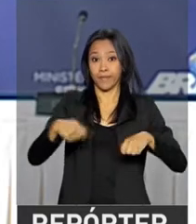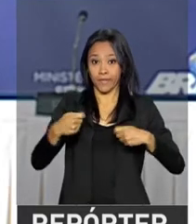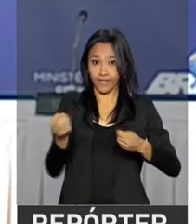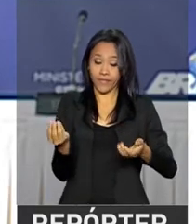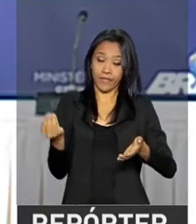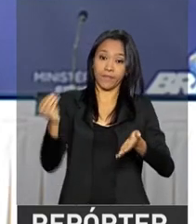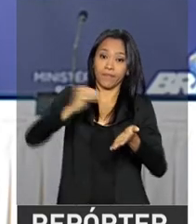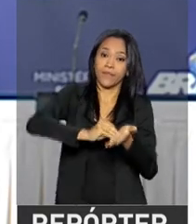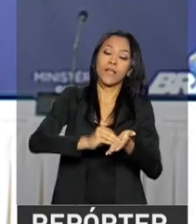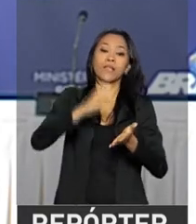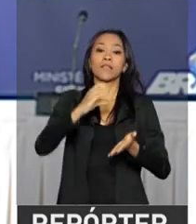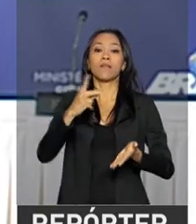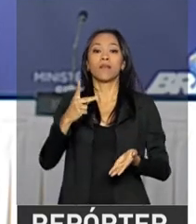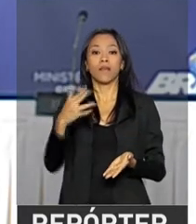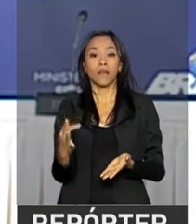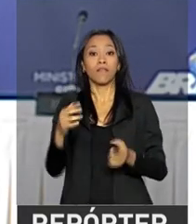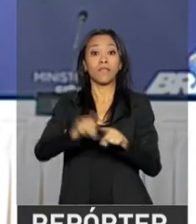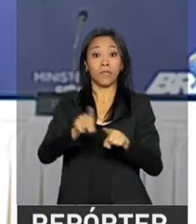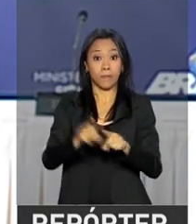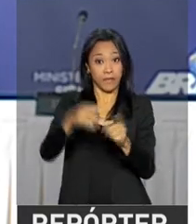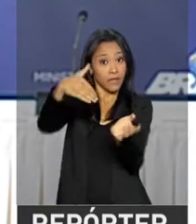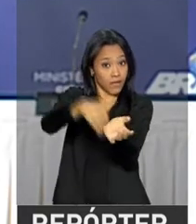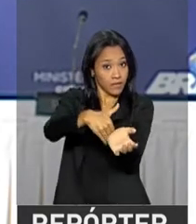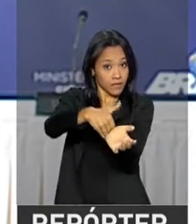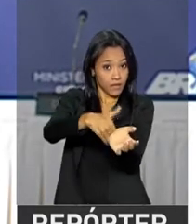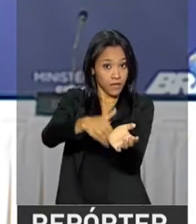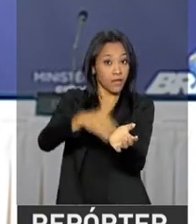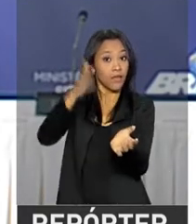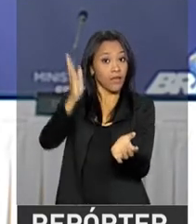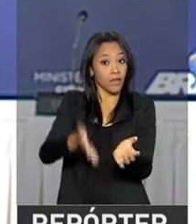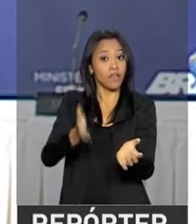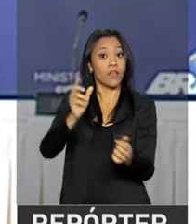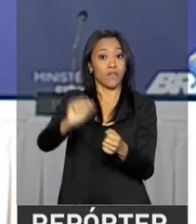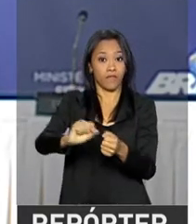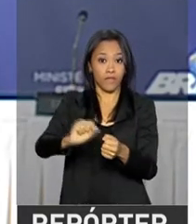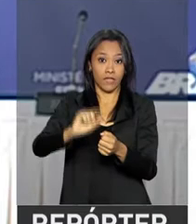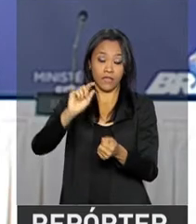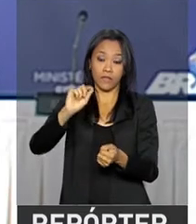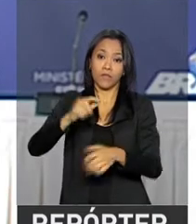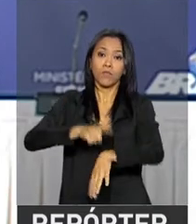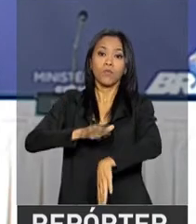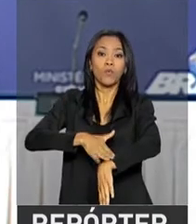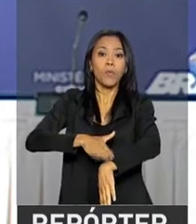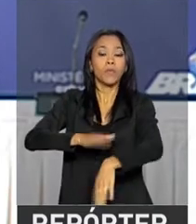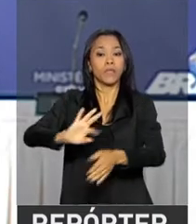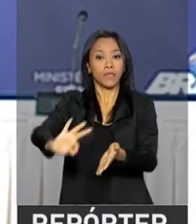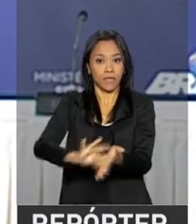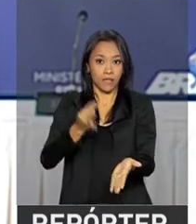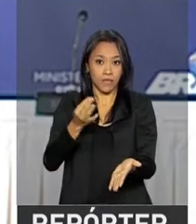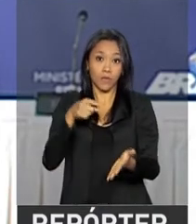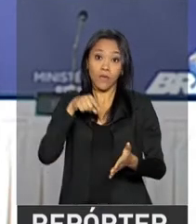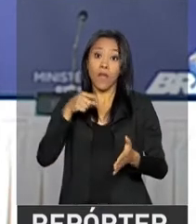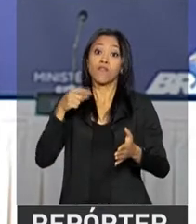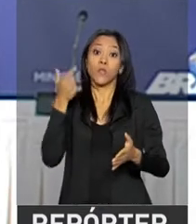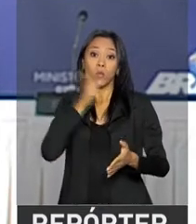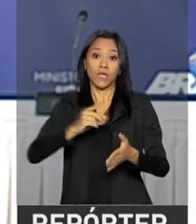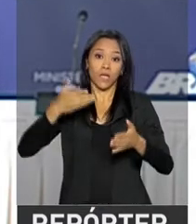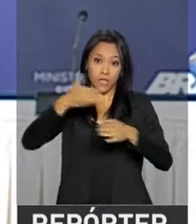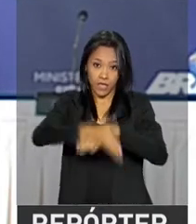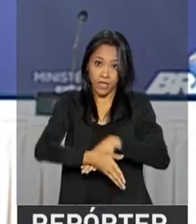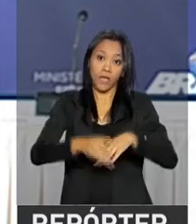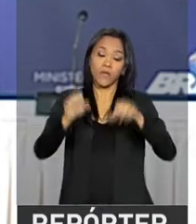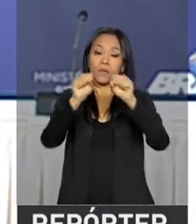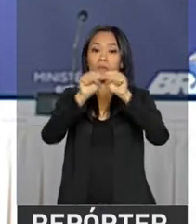o cpf ea senha cadastrada no ato da inscrição a mesma senha de acesso ao sistema de seleção